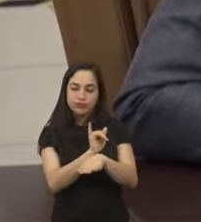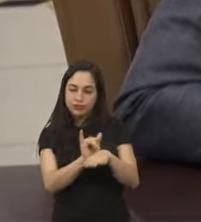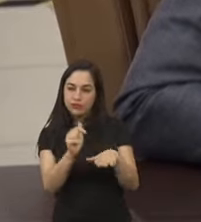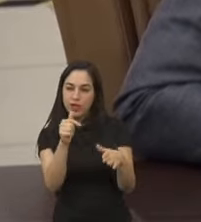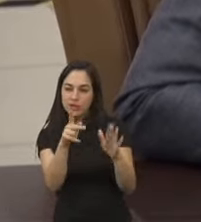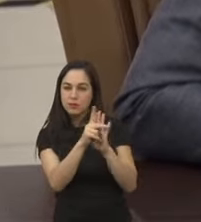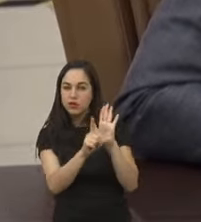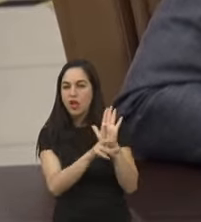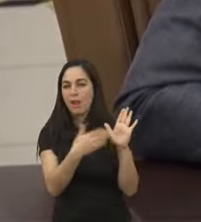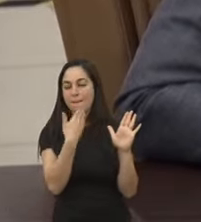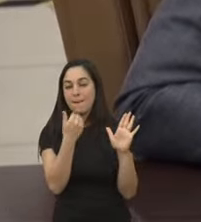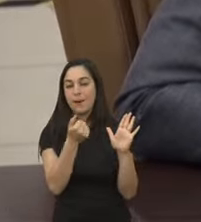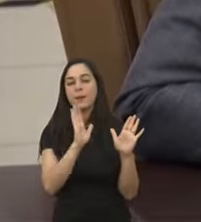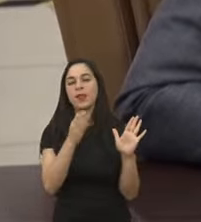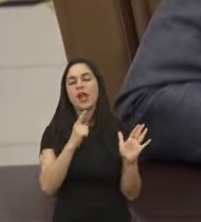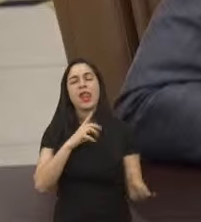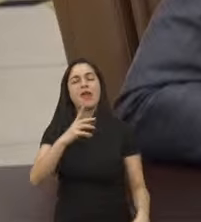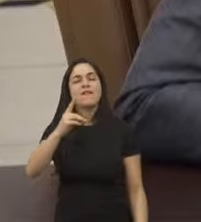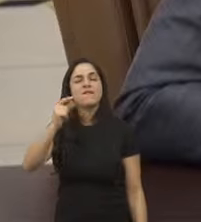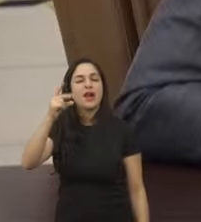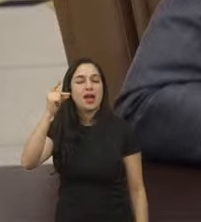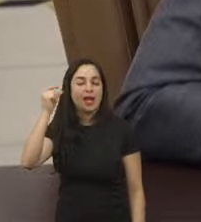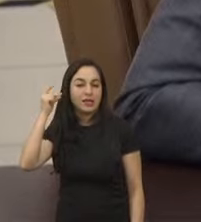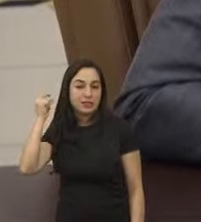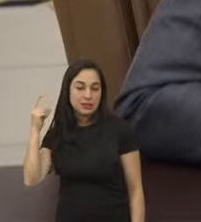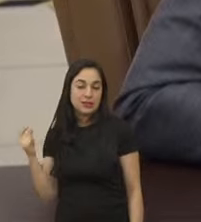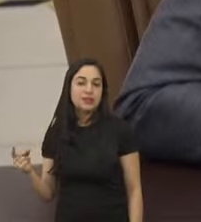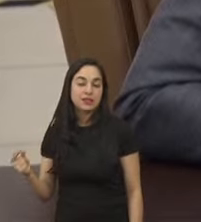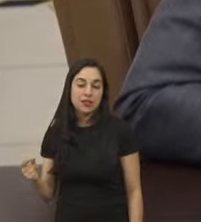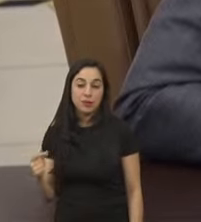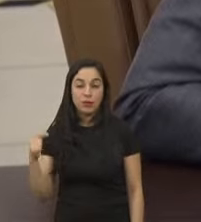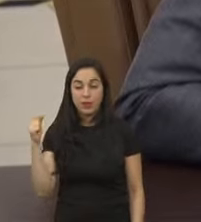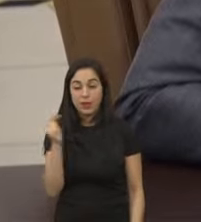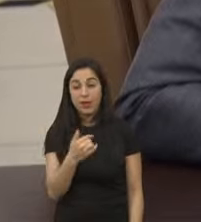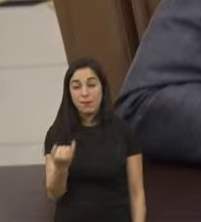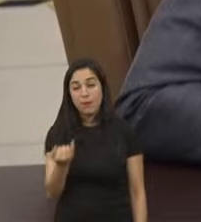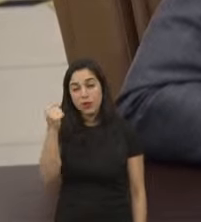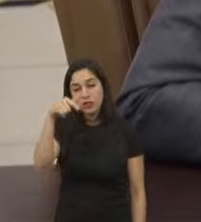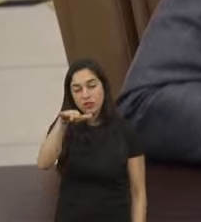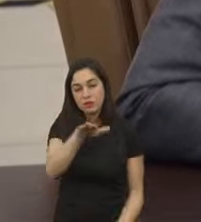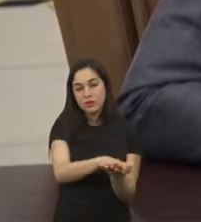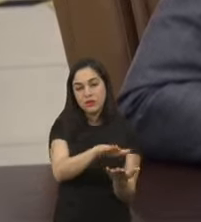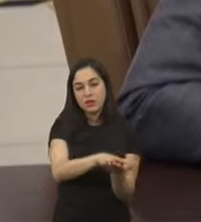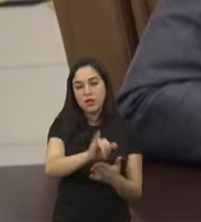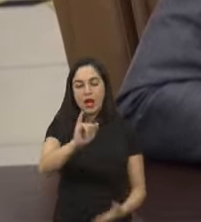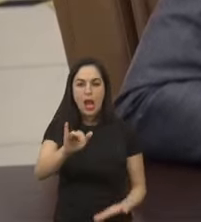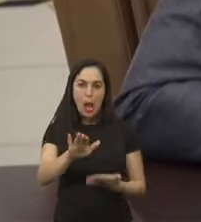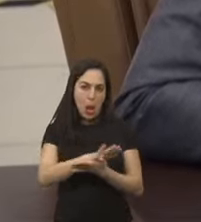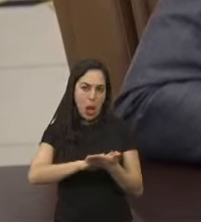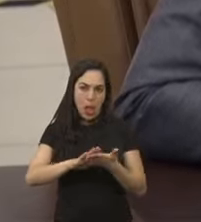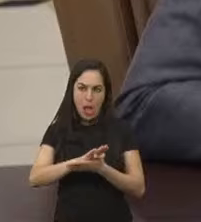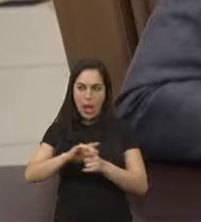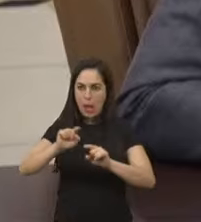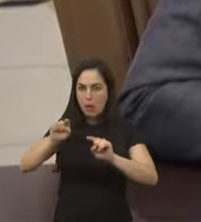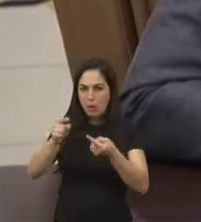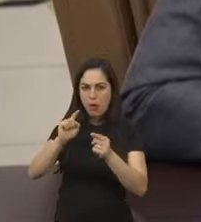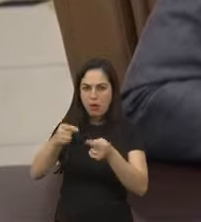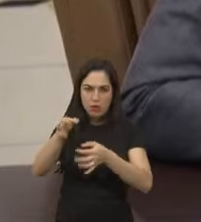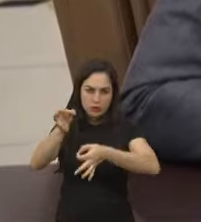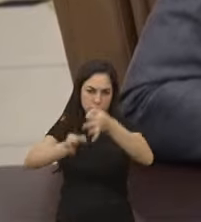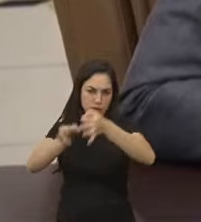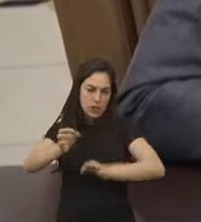esse projeto aqui já está protocolado há bastante tempo e ele é um grande ganho para a cidade de Jacareí, não teve nenhuma provocação do judiciário, é só um projeto